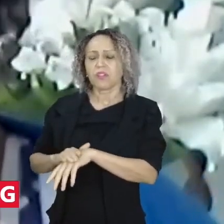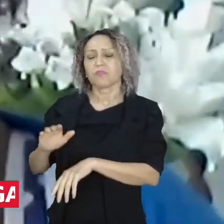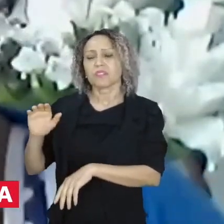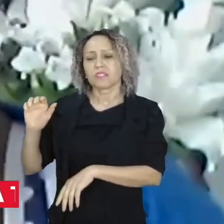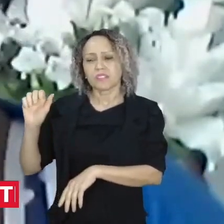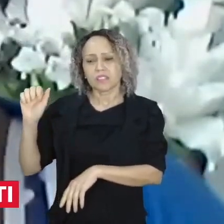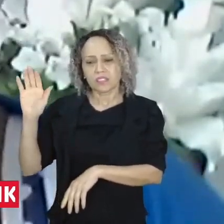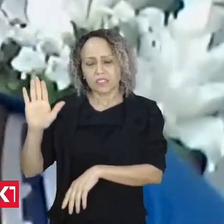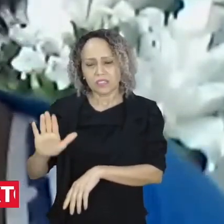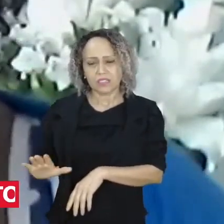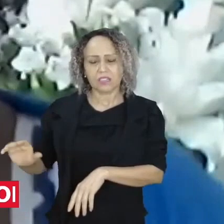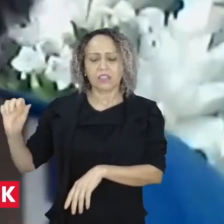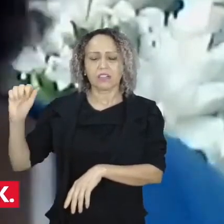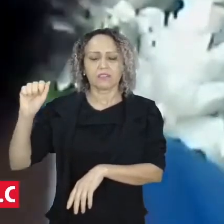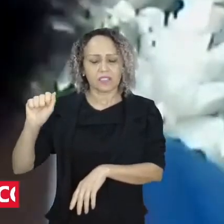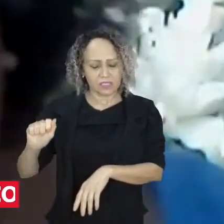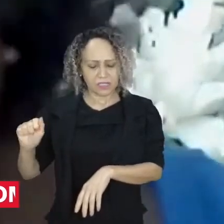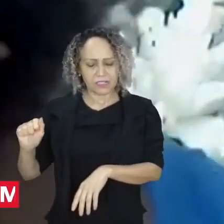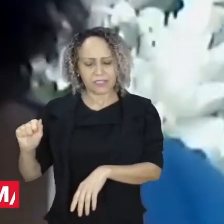queria tanto estar lá, mas não pude.